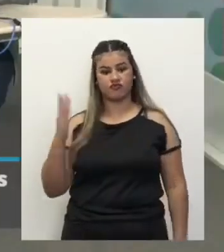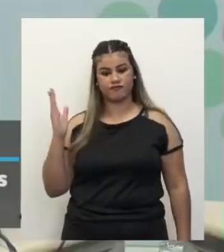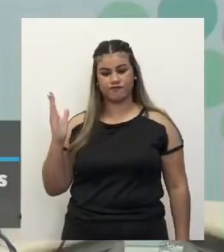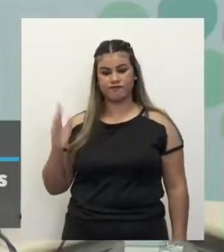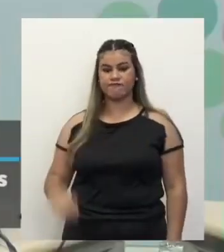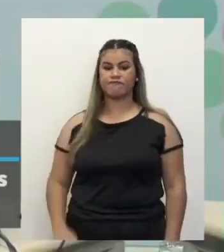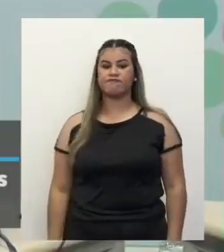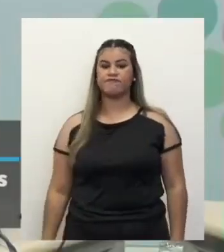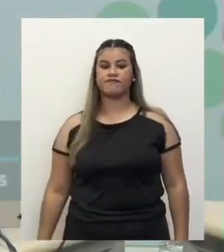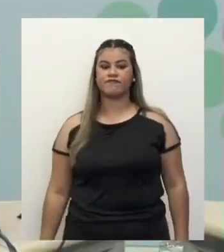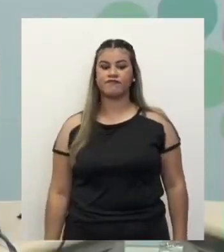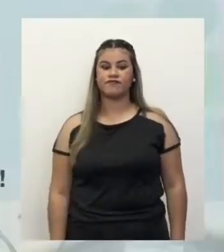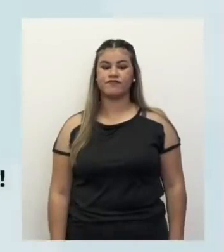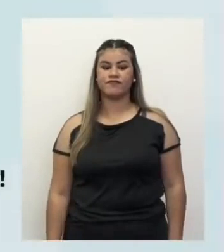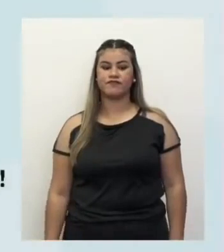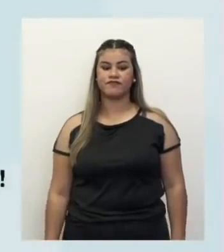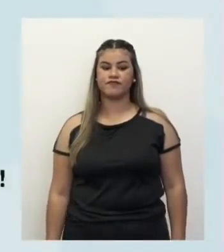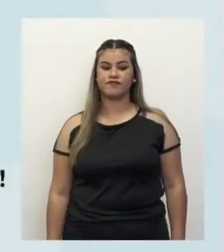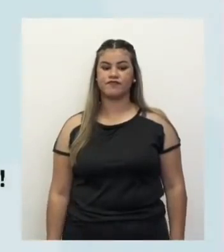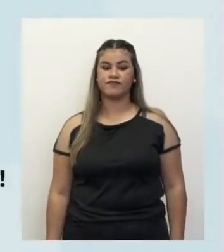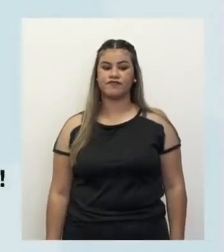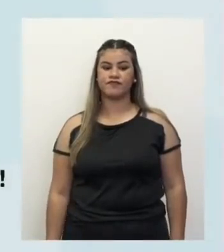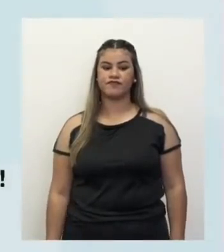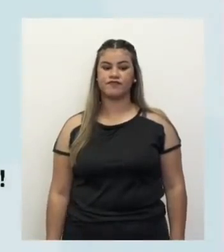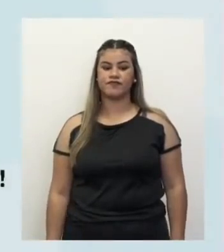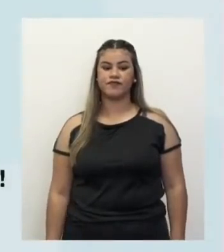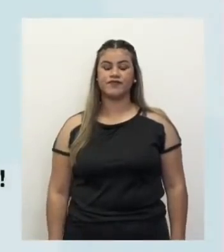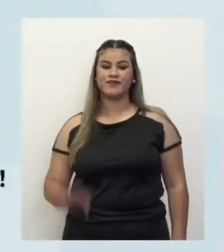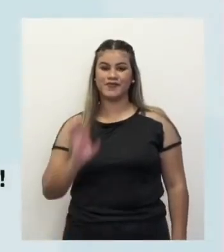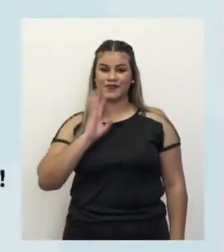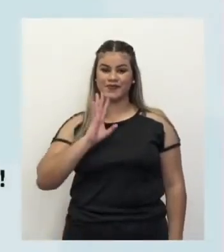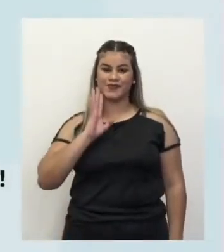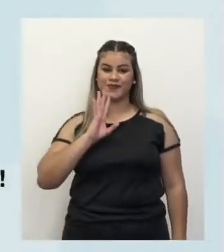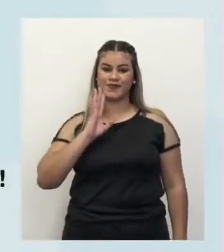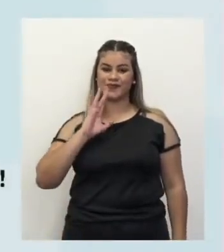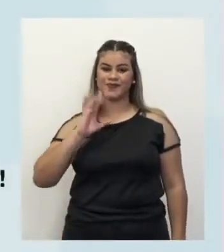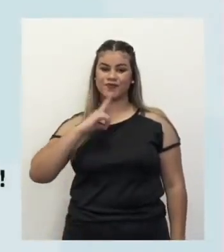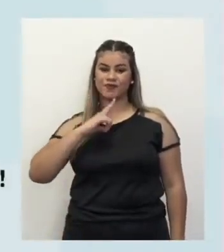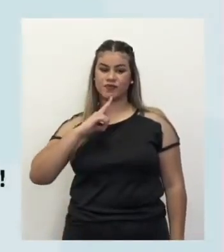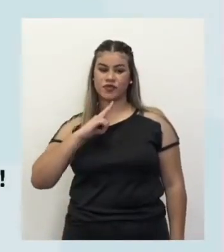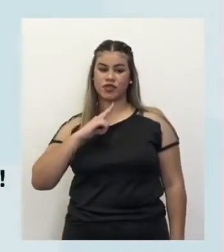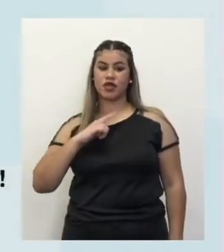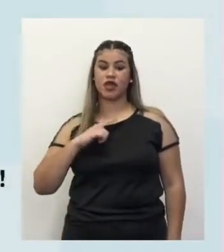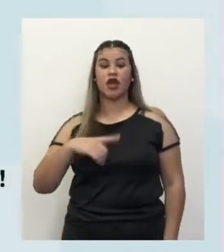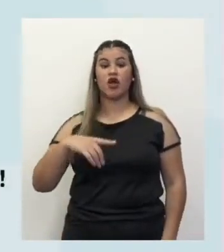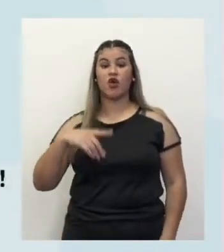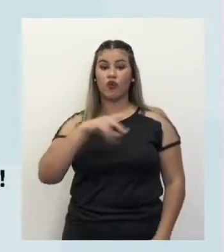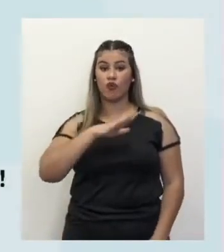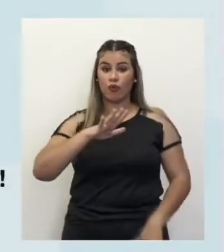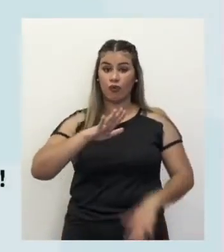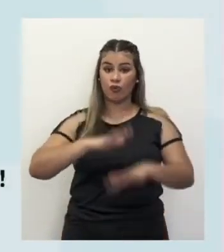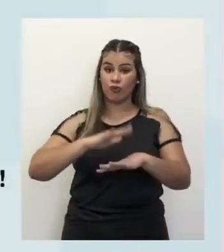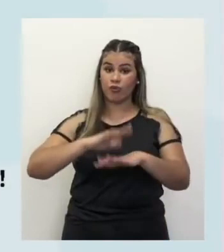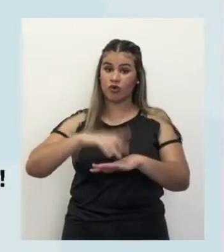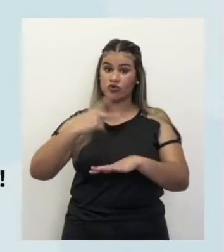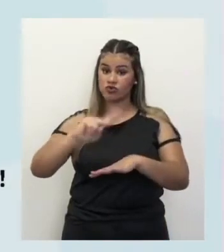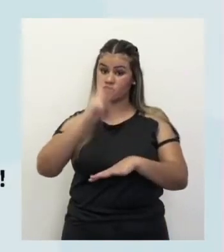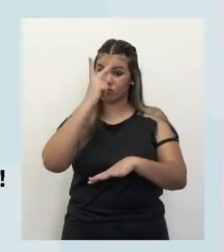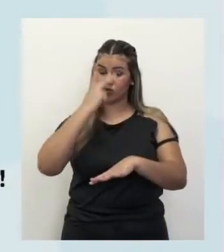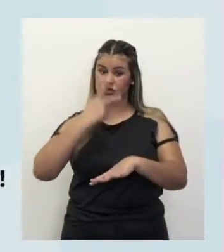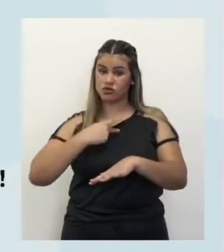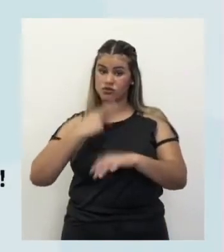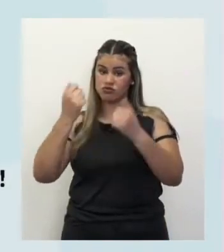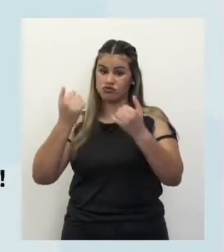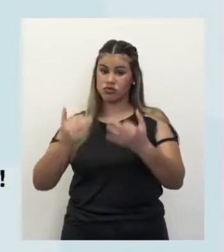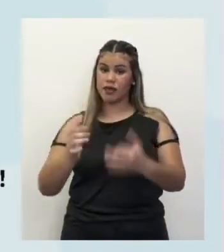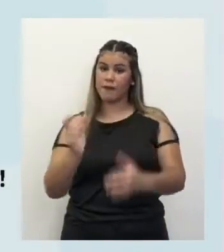na tela uma atividade que é super bacana. Explique com as suas palavras o que é